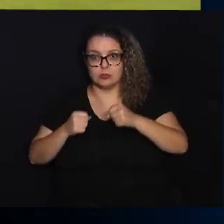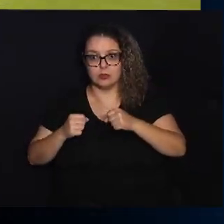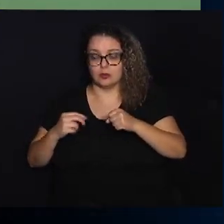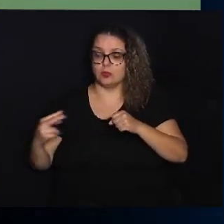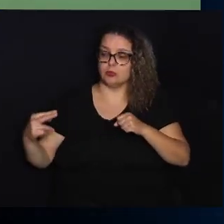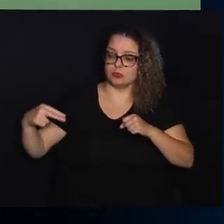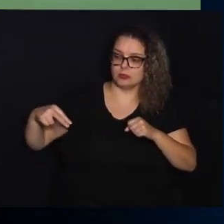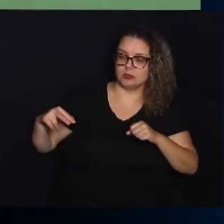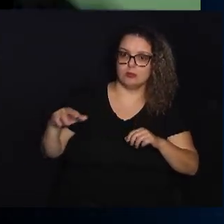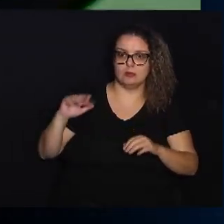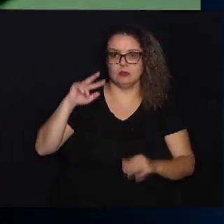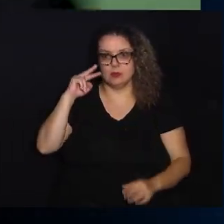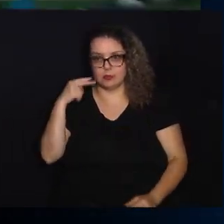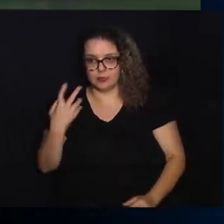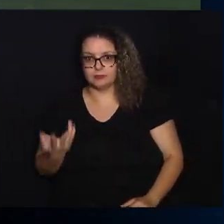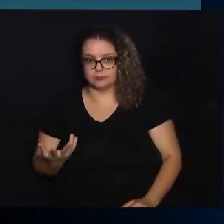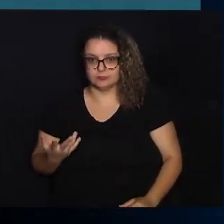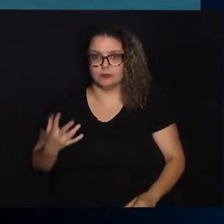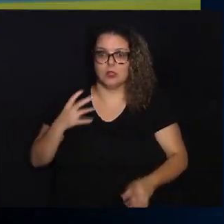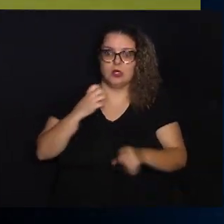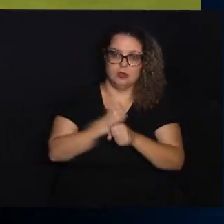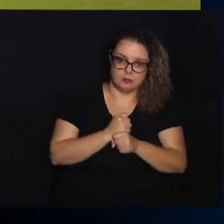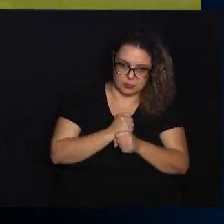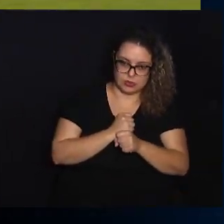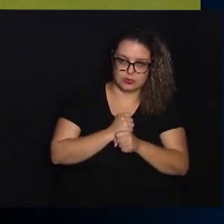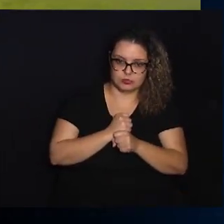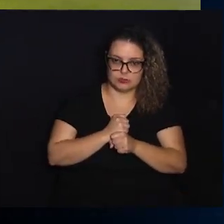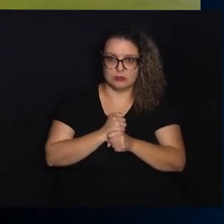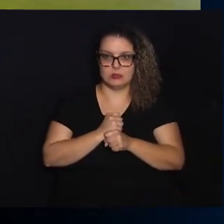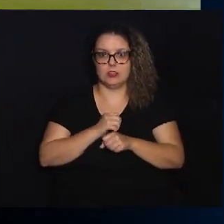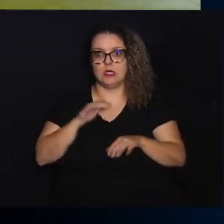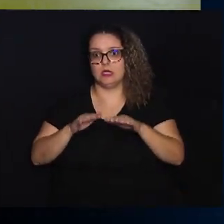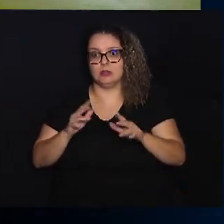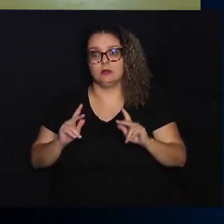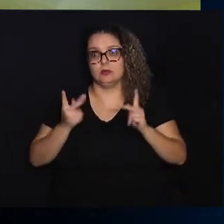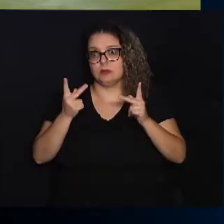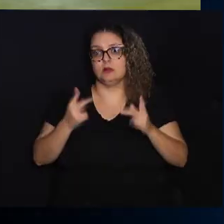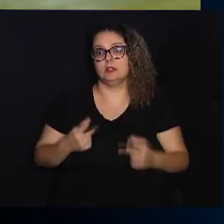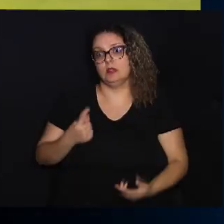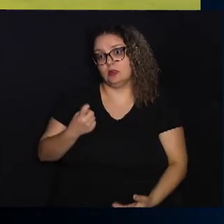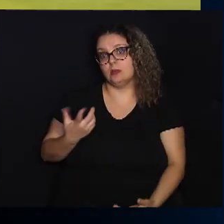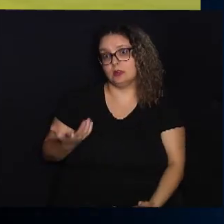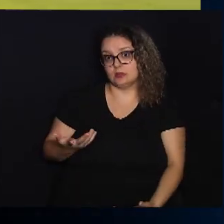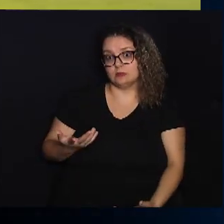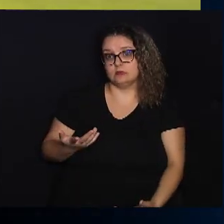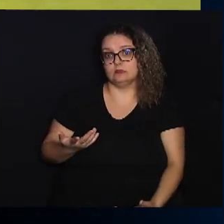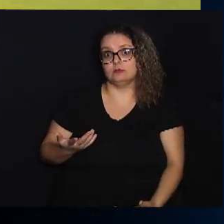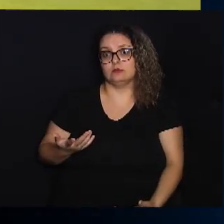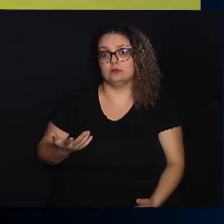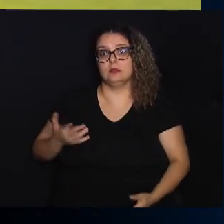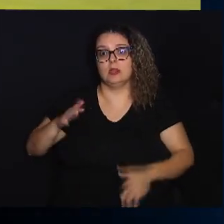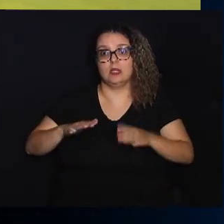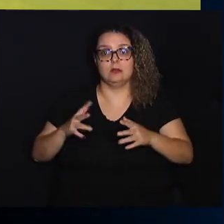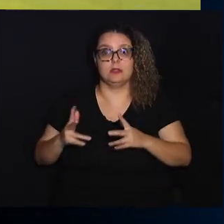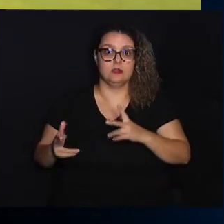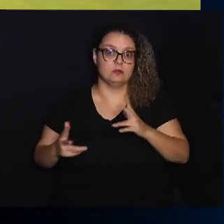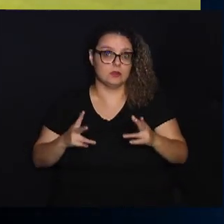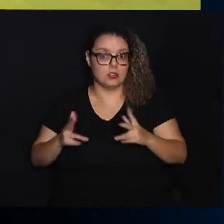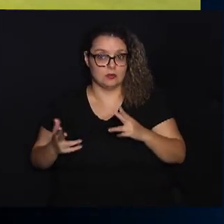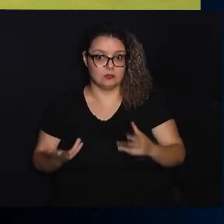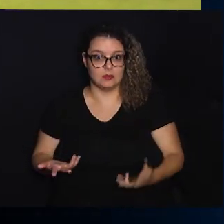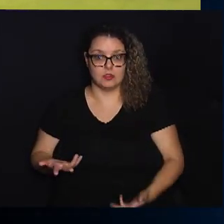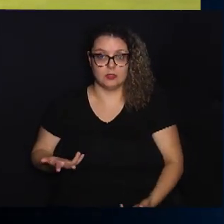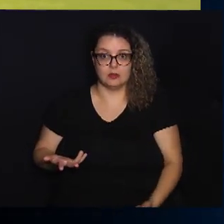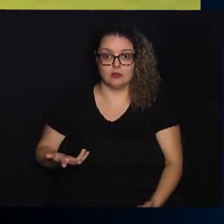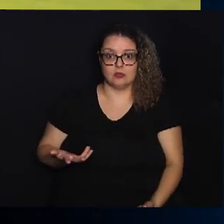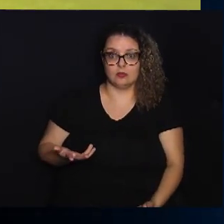um chute ou um soco, o que o dos outros da diagonal vão pegar. Então, a soma, nem sempre a vitória é unânime, né? Às vezes assim tem